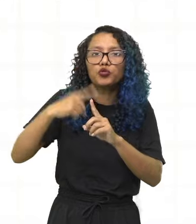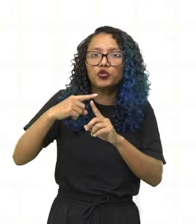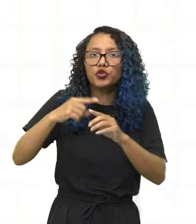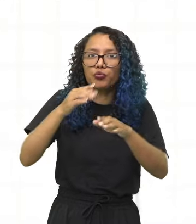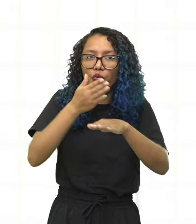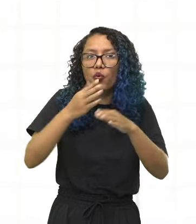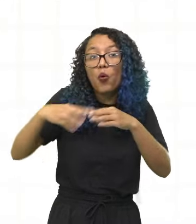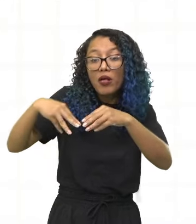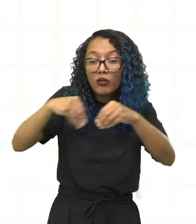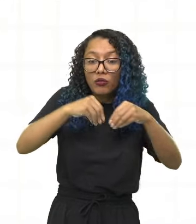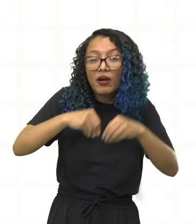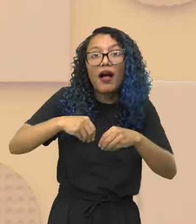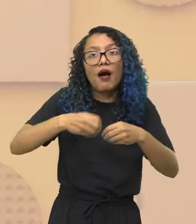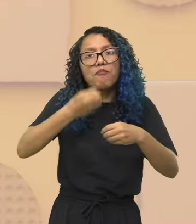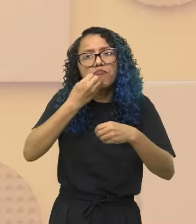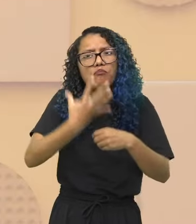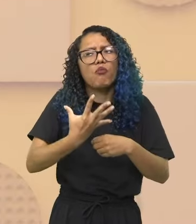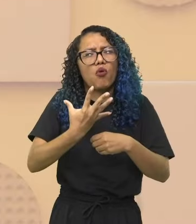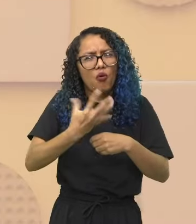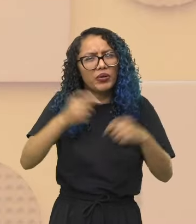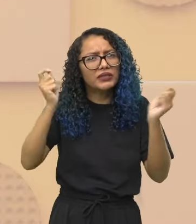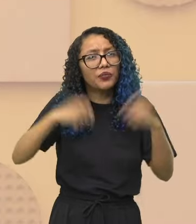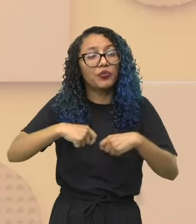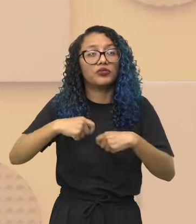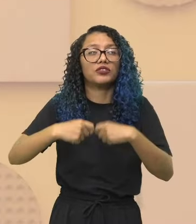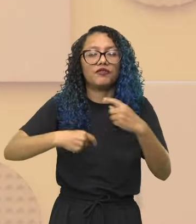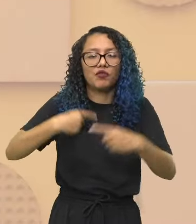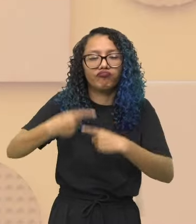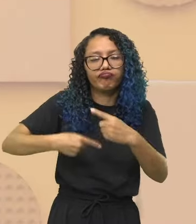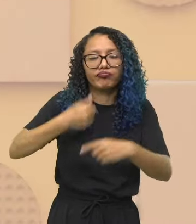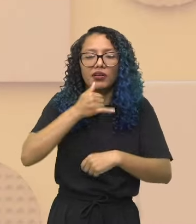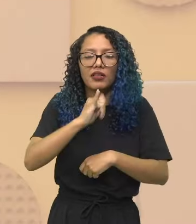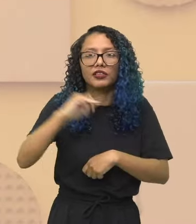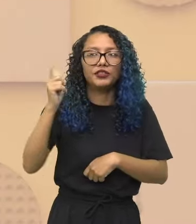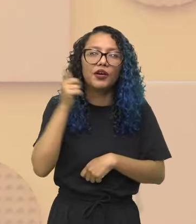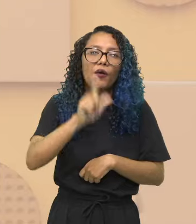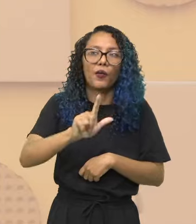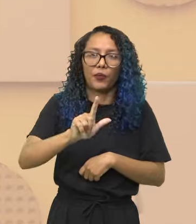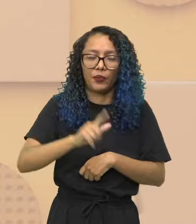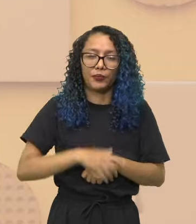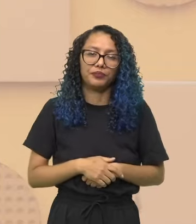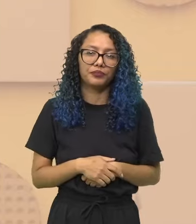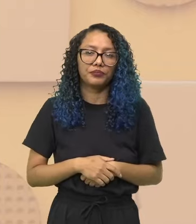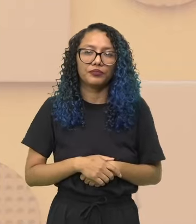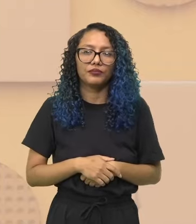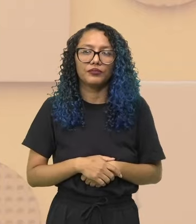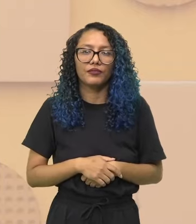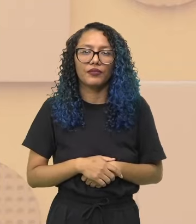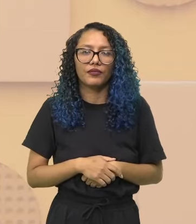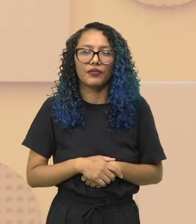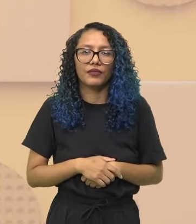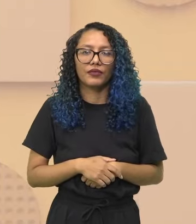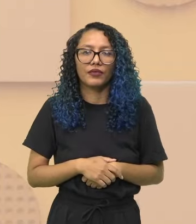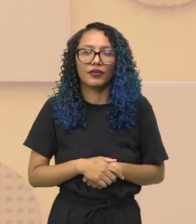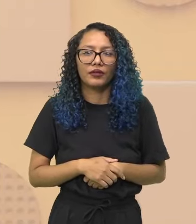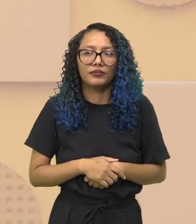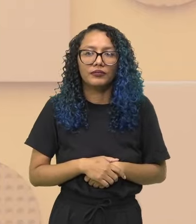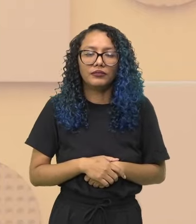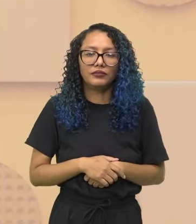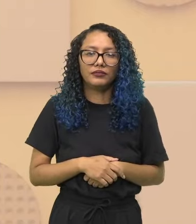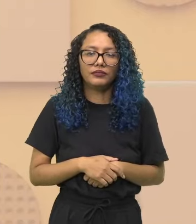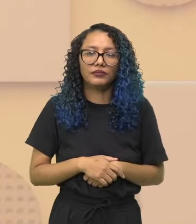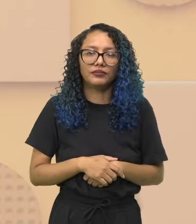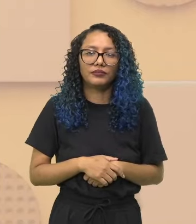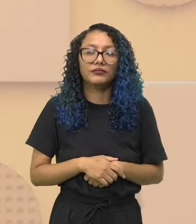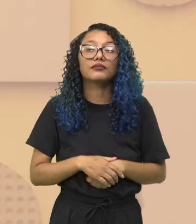geração dessa fonte de energia. E aí nós temos, dentro dessas formas de relevo, a gente tem em